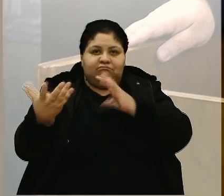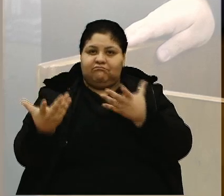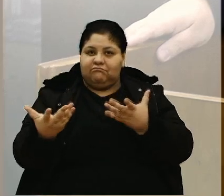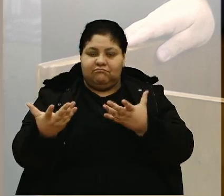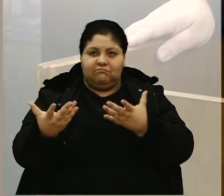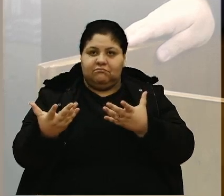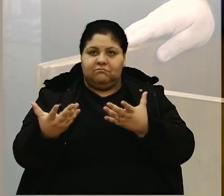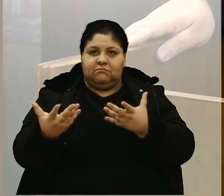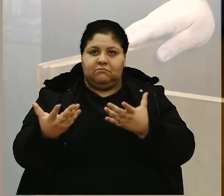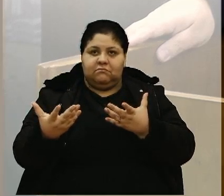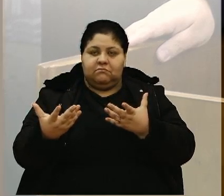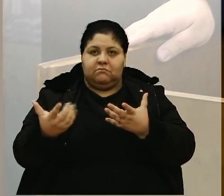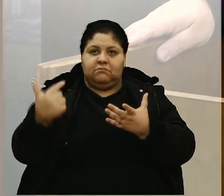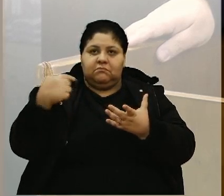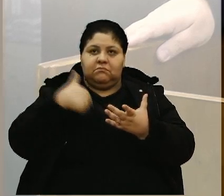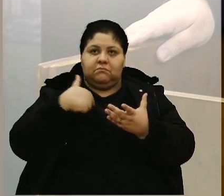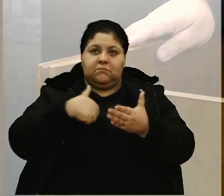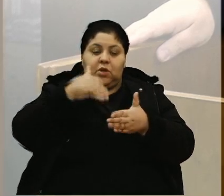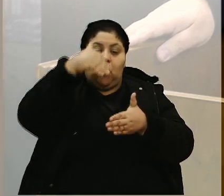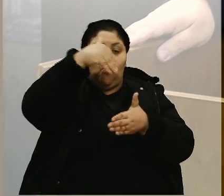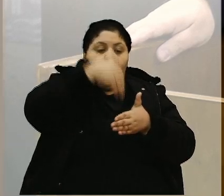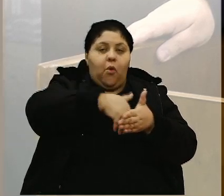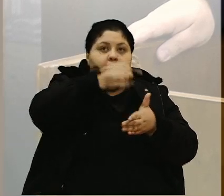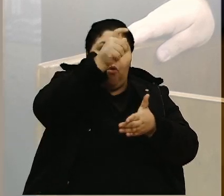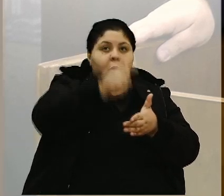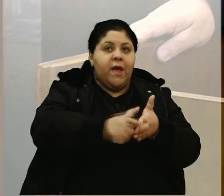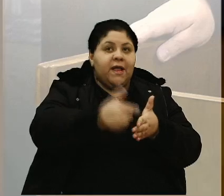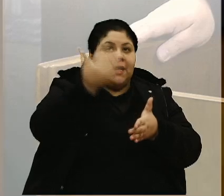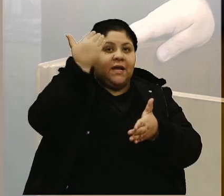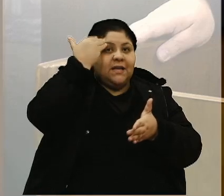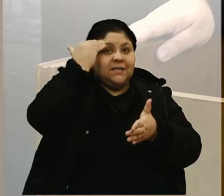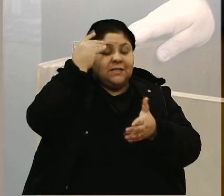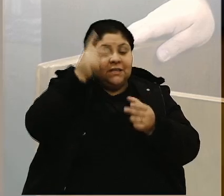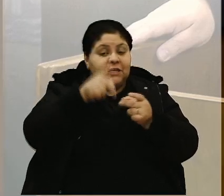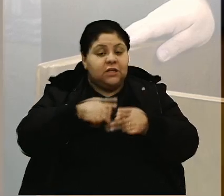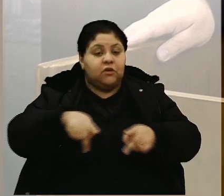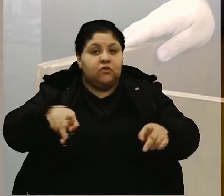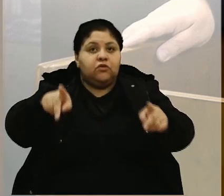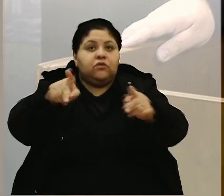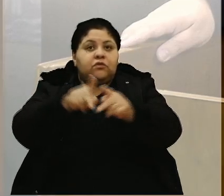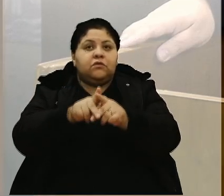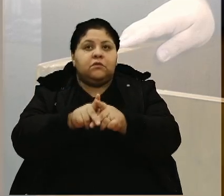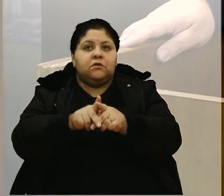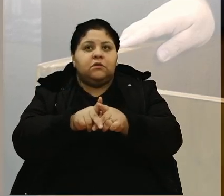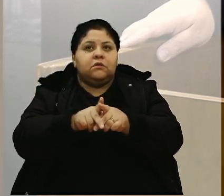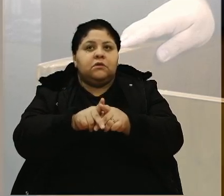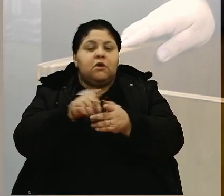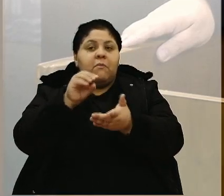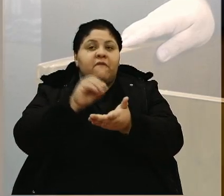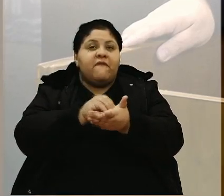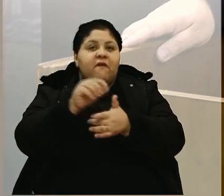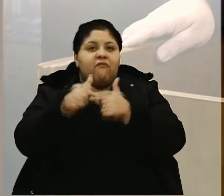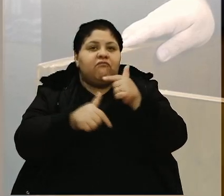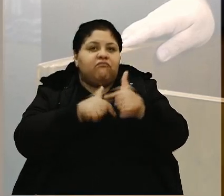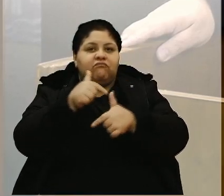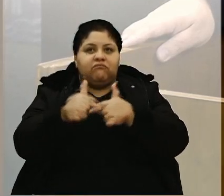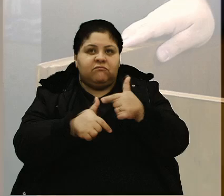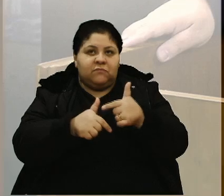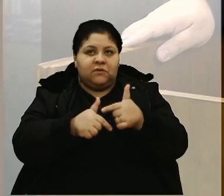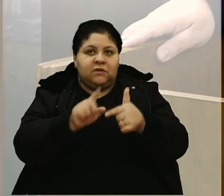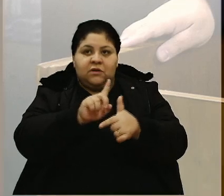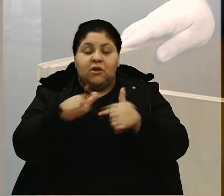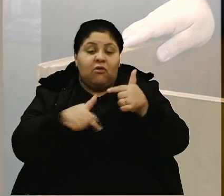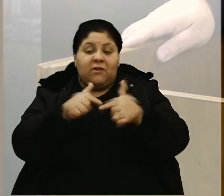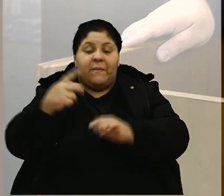nada, é o eleitor entender, a população entender que isso é um desserviço, que isso não é um trabalho